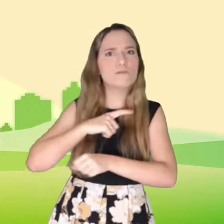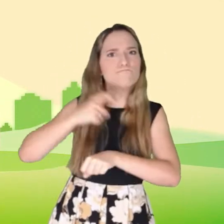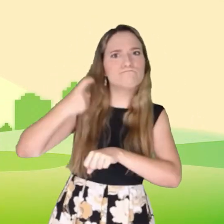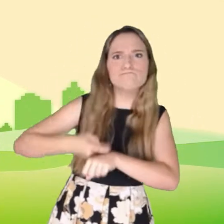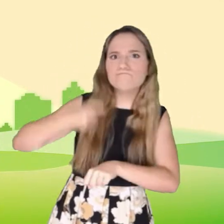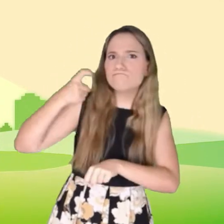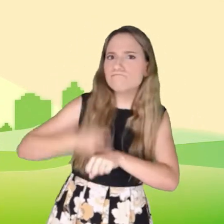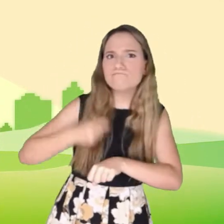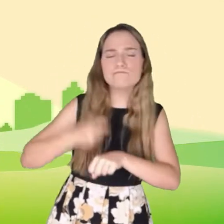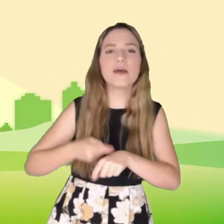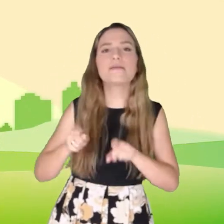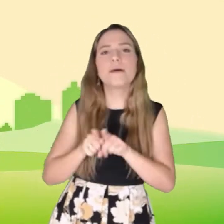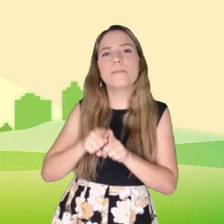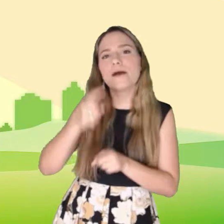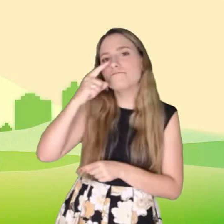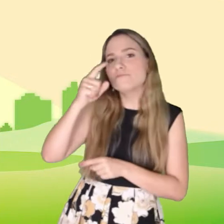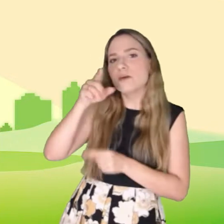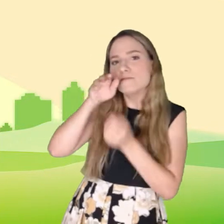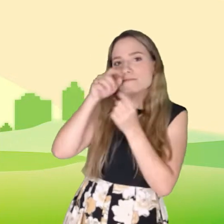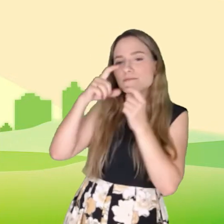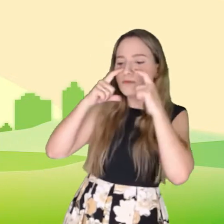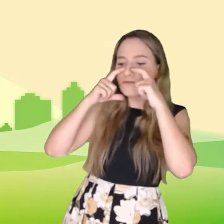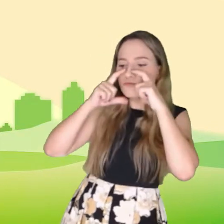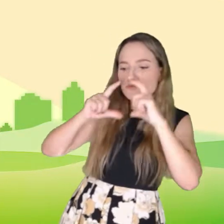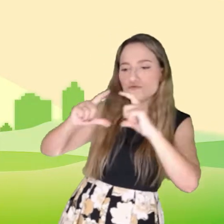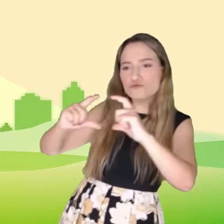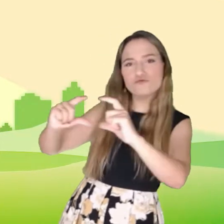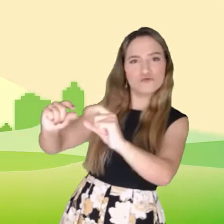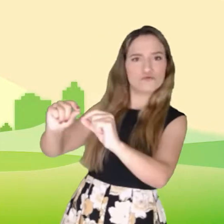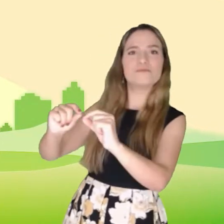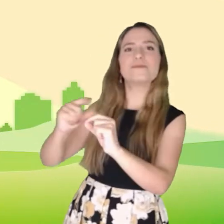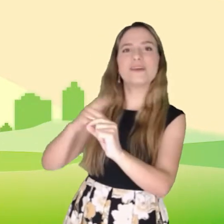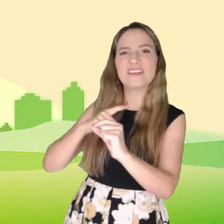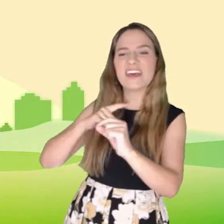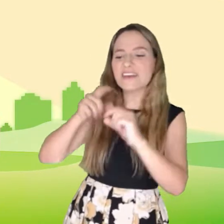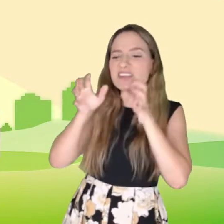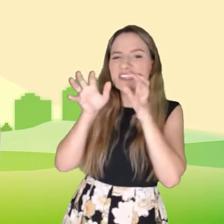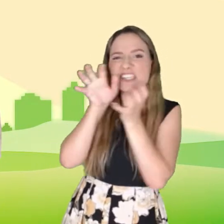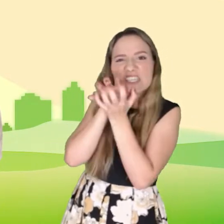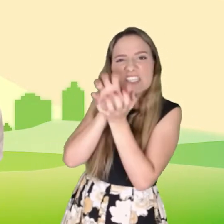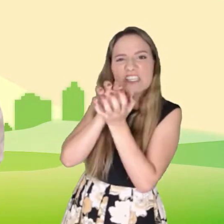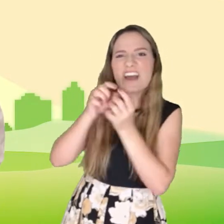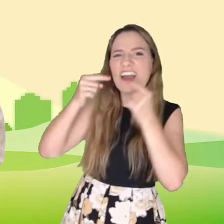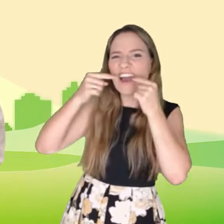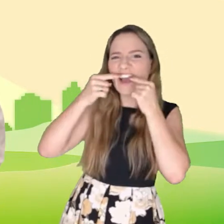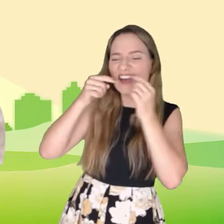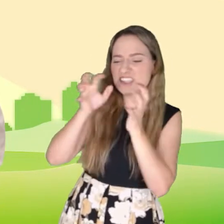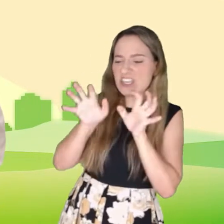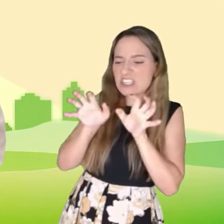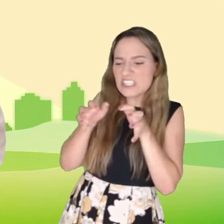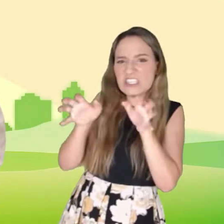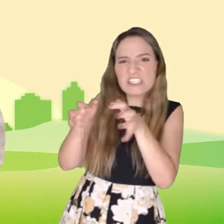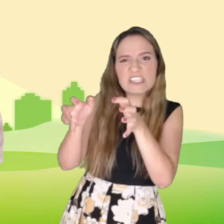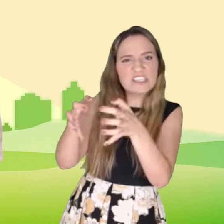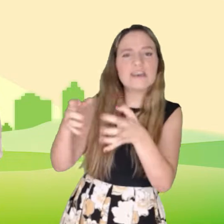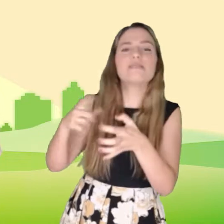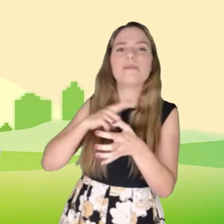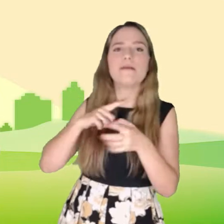com mandíbulas fortes e um focinho longo, onde estão dispostos uma série de